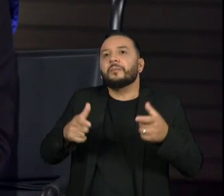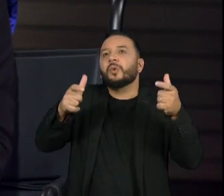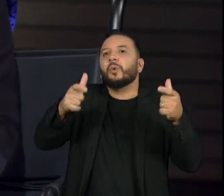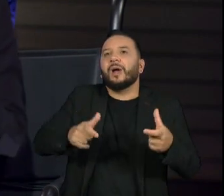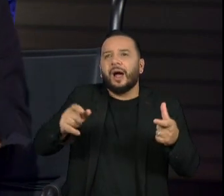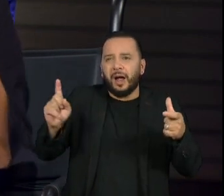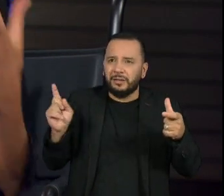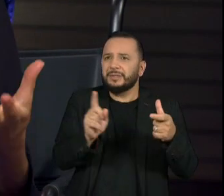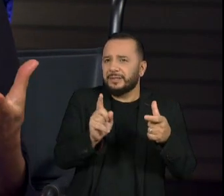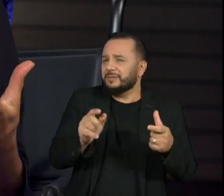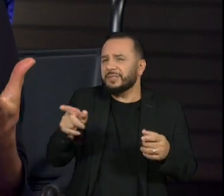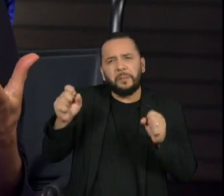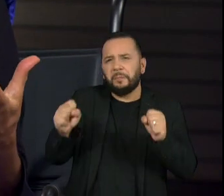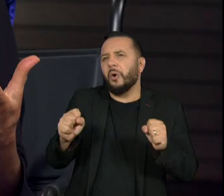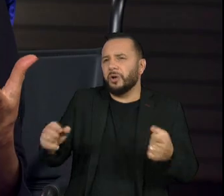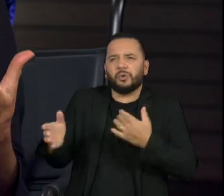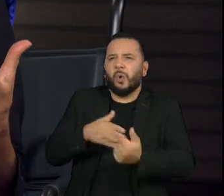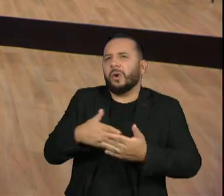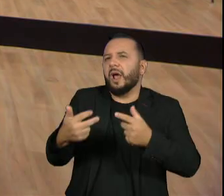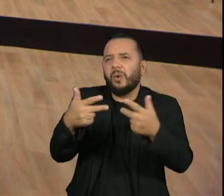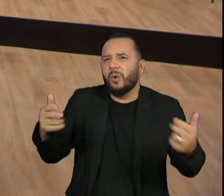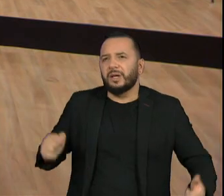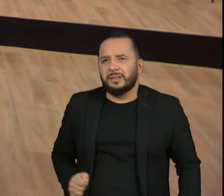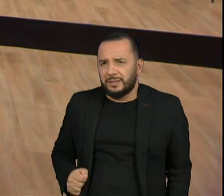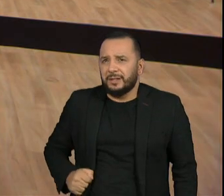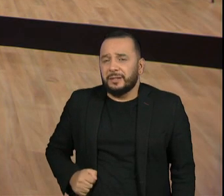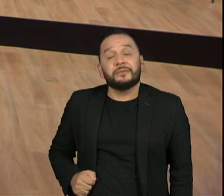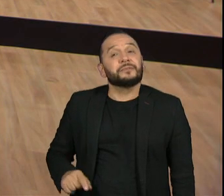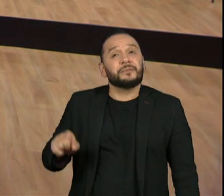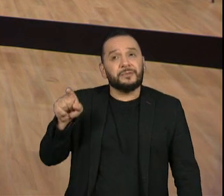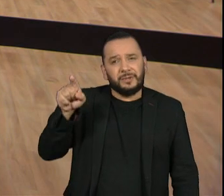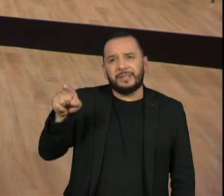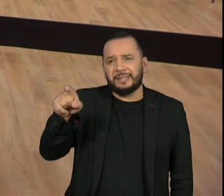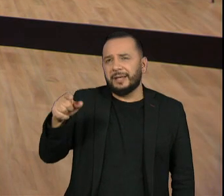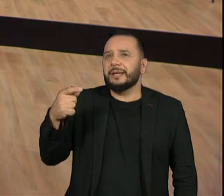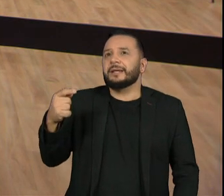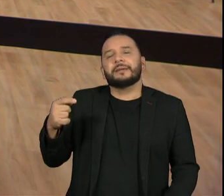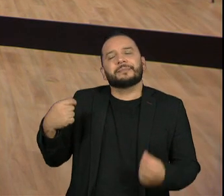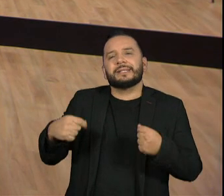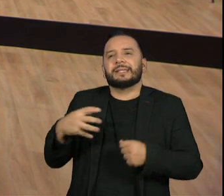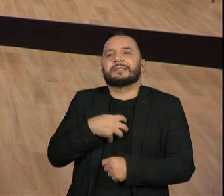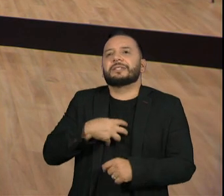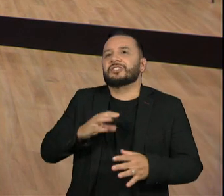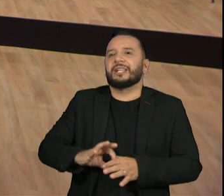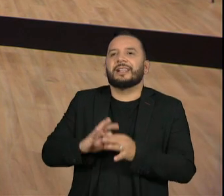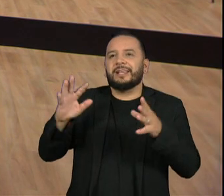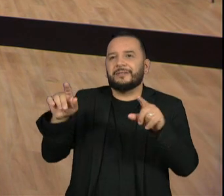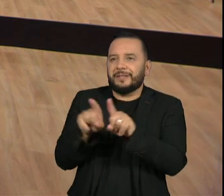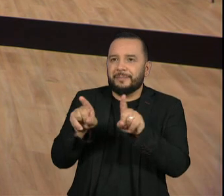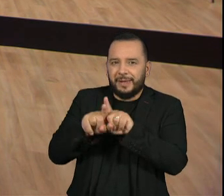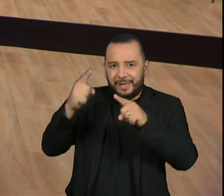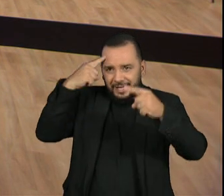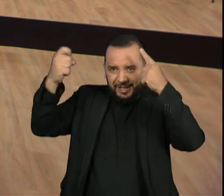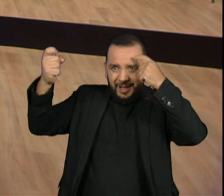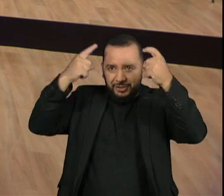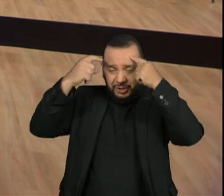viver, você pode tudo, entendeu? A gente tem que ser um pouco mais livre, um pouco mais criativo,